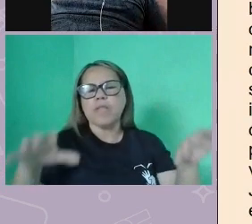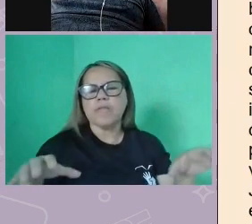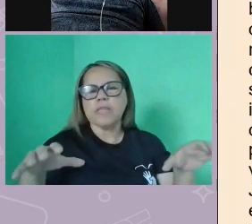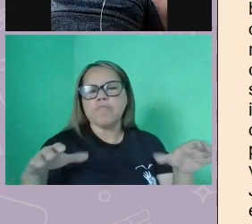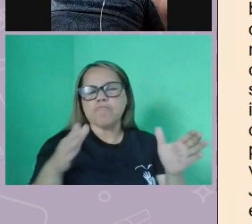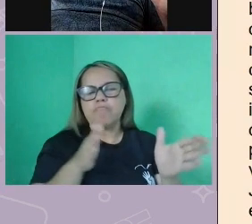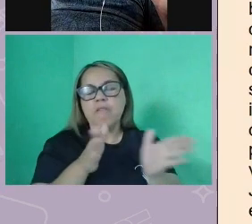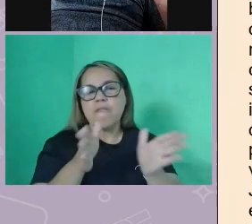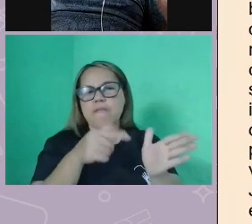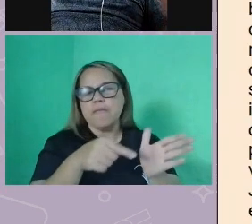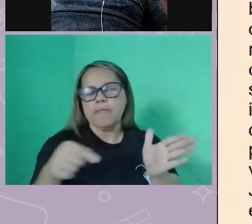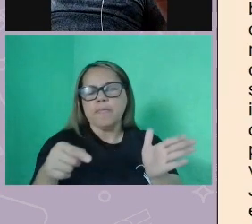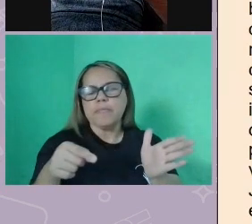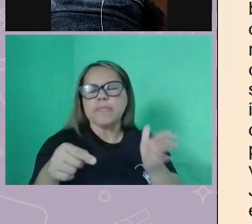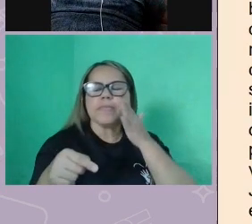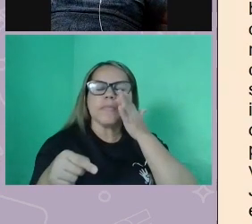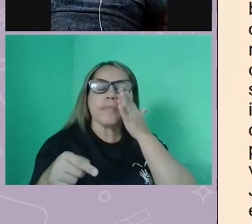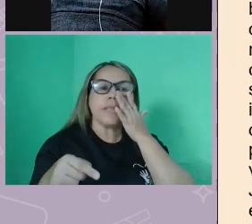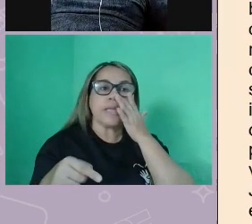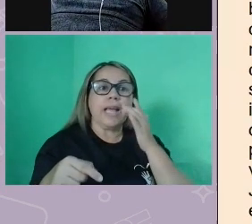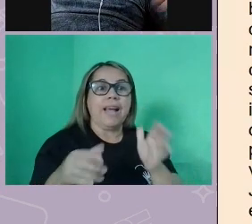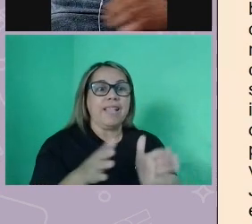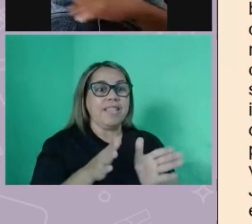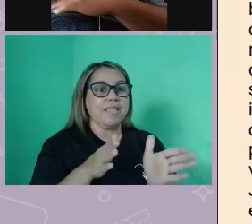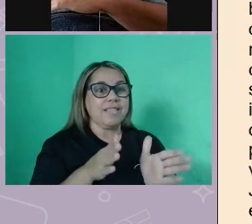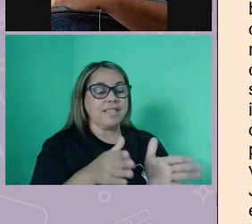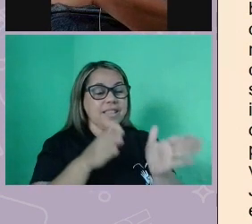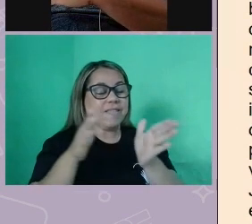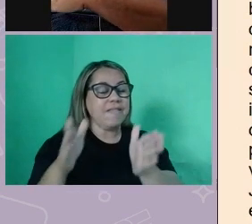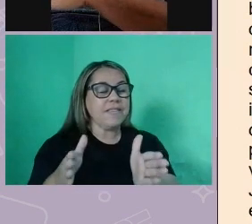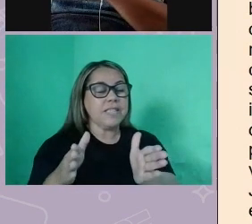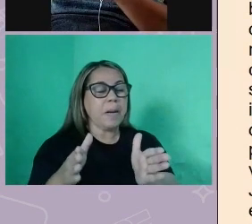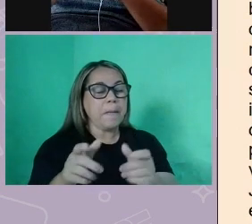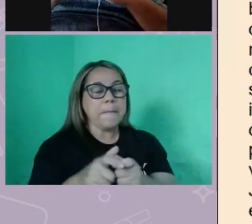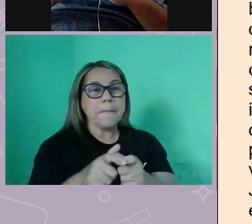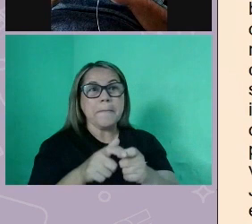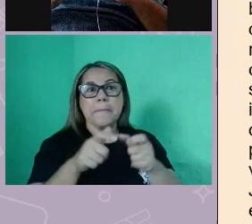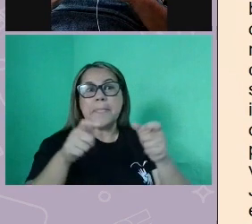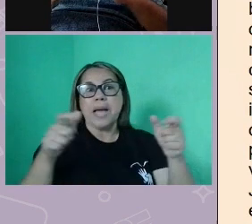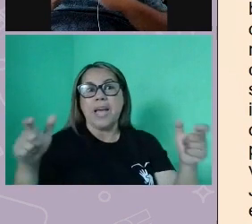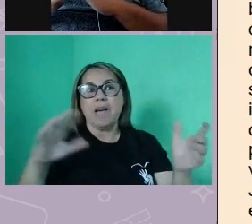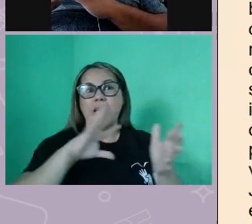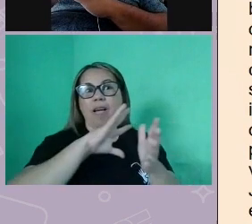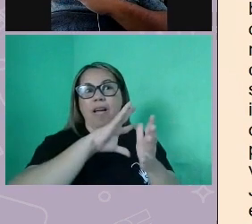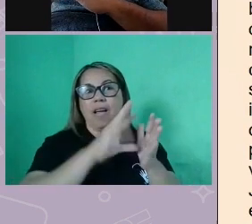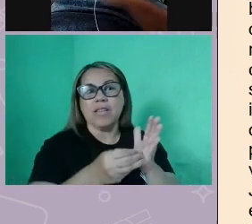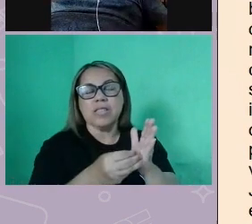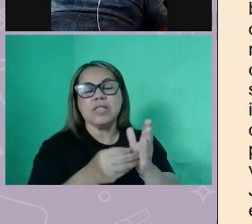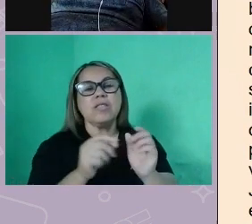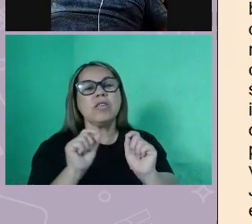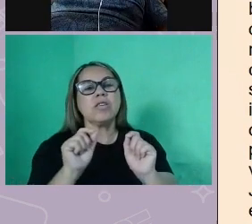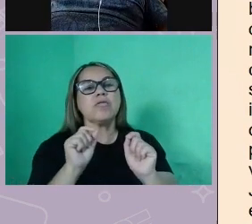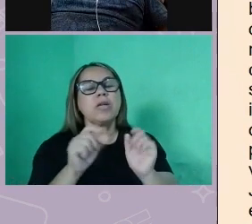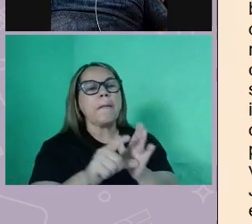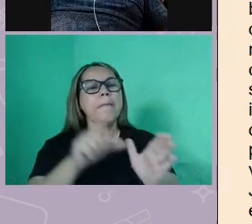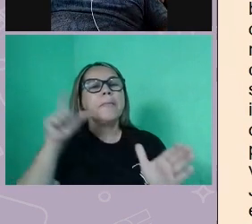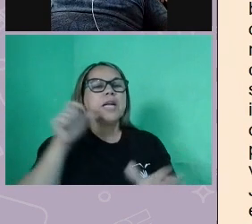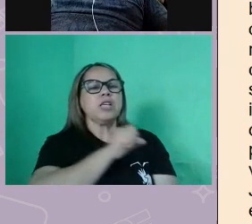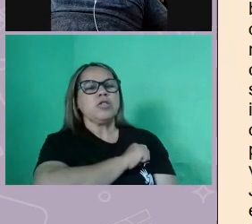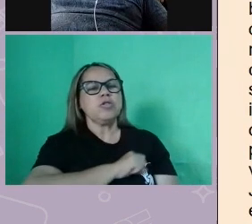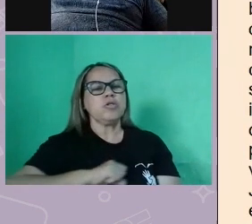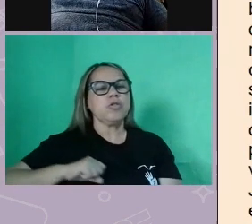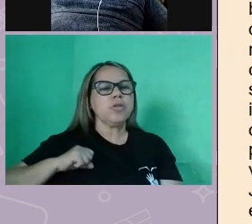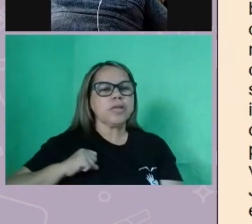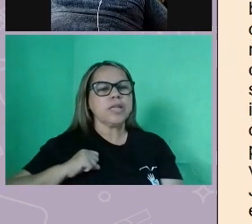fases a divisão maior que a gente tem a mais abrangente é entre pré-socráticos e o pré-socráticos